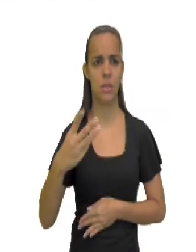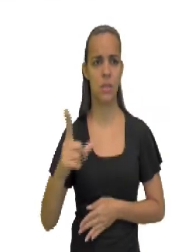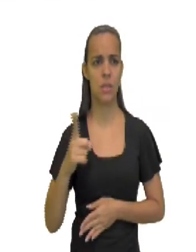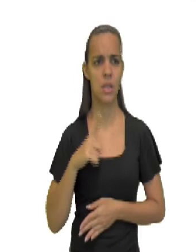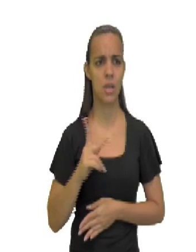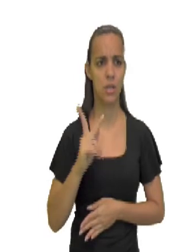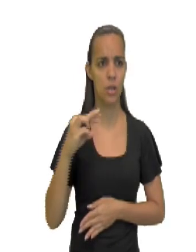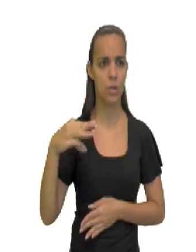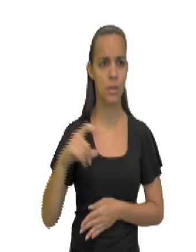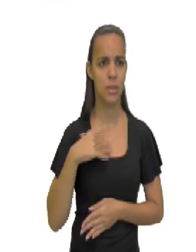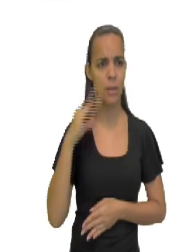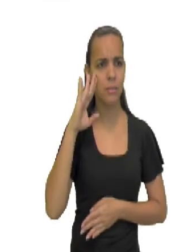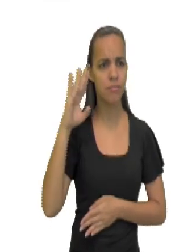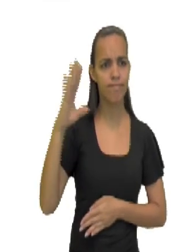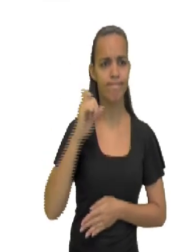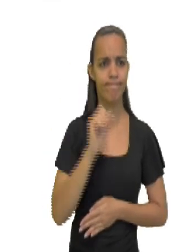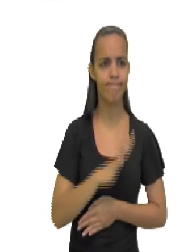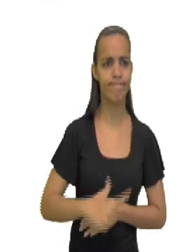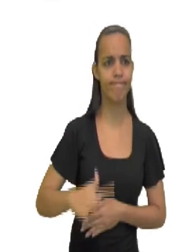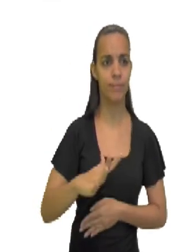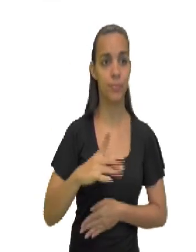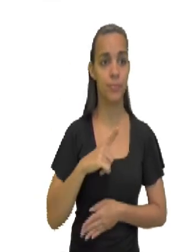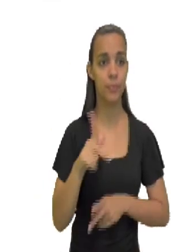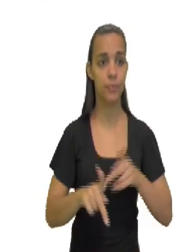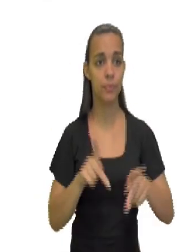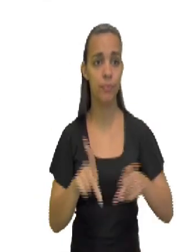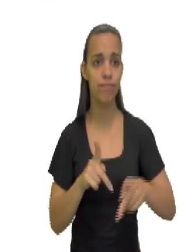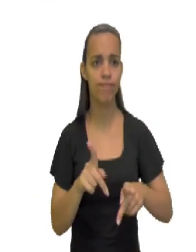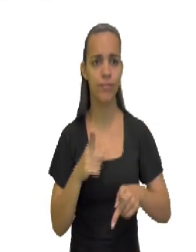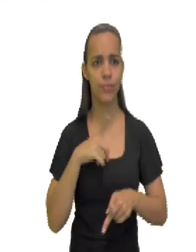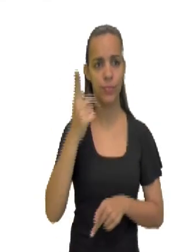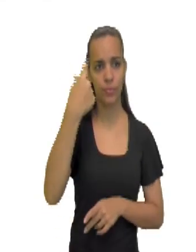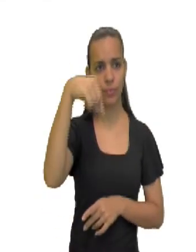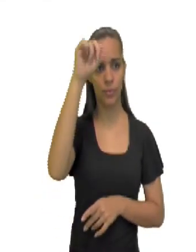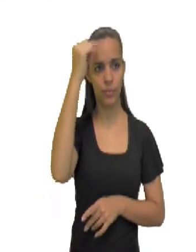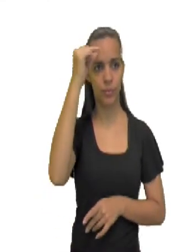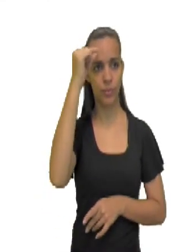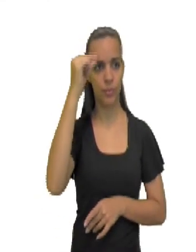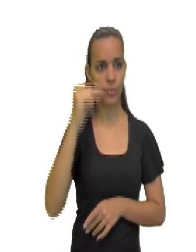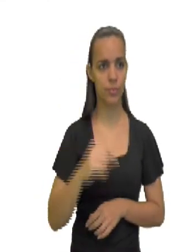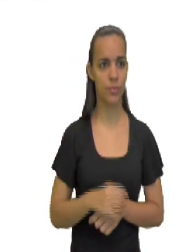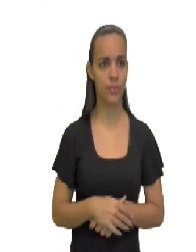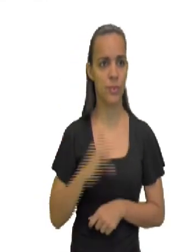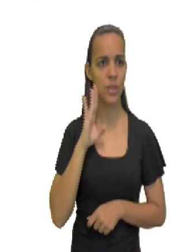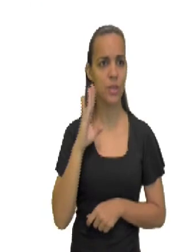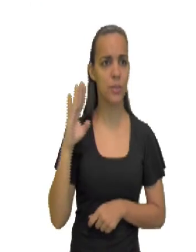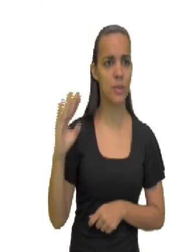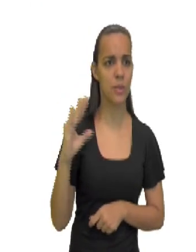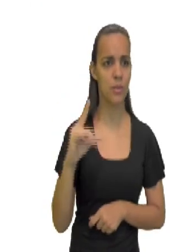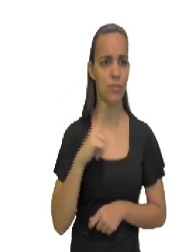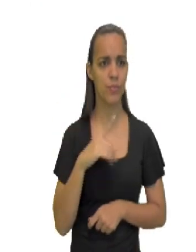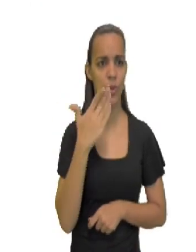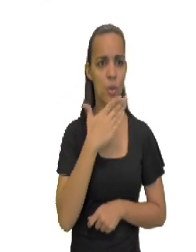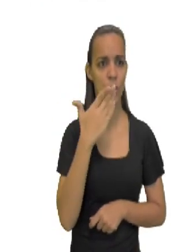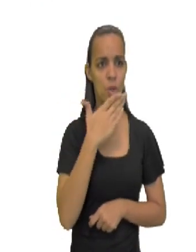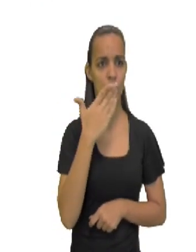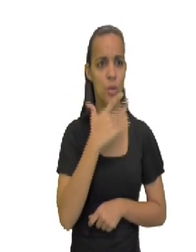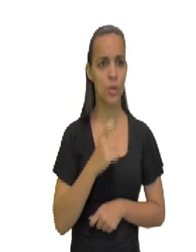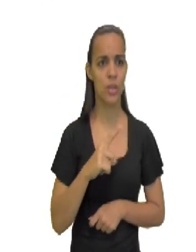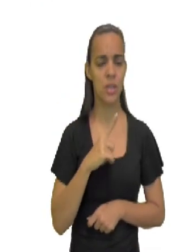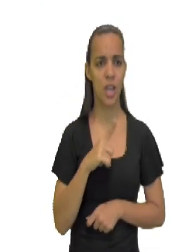Os principais afluentes do Rio Doce são os, vamos ler comigo? Rios do Carmo,